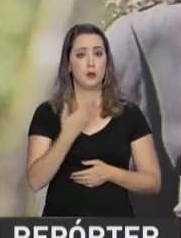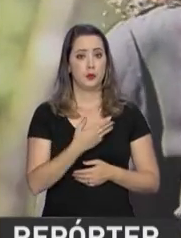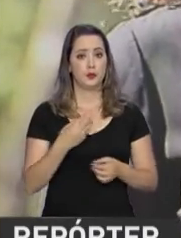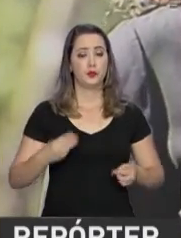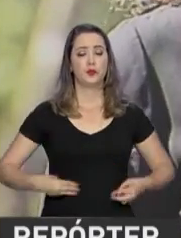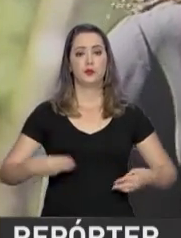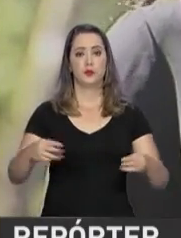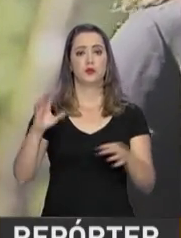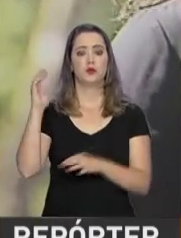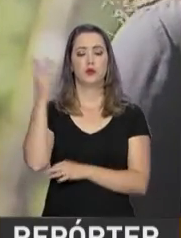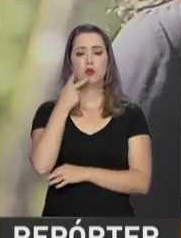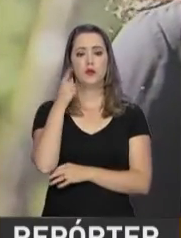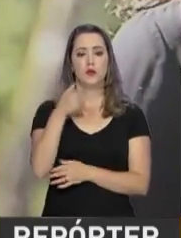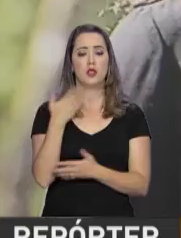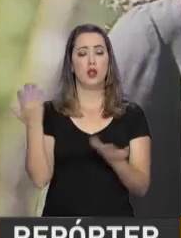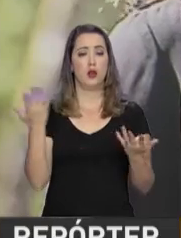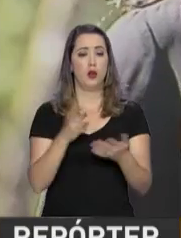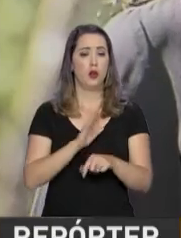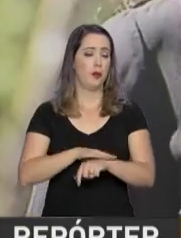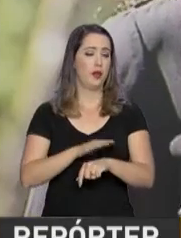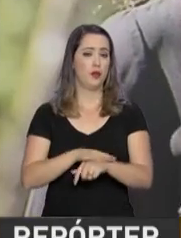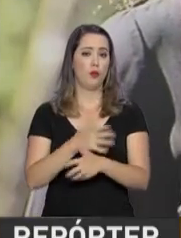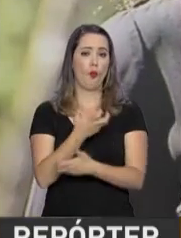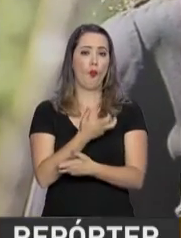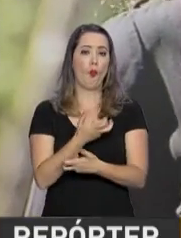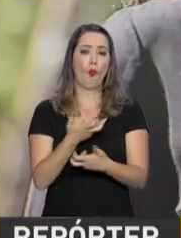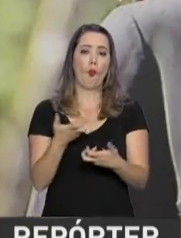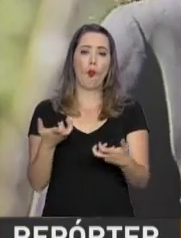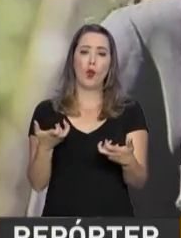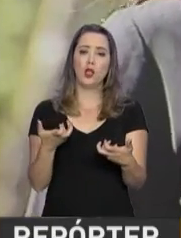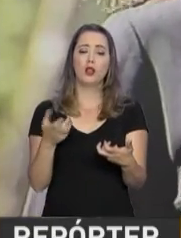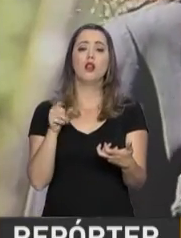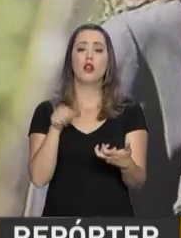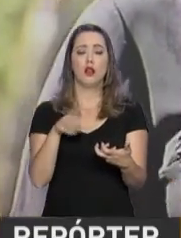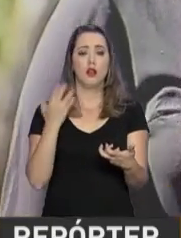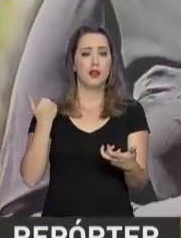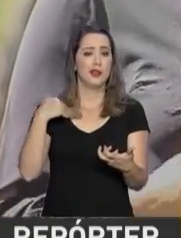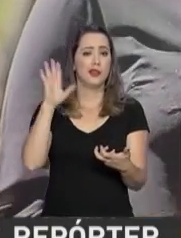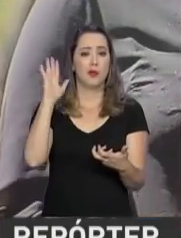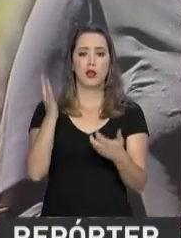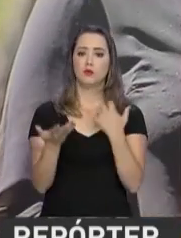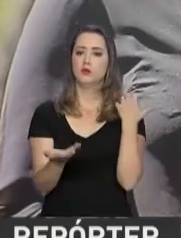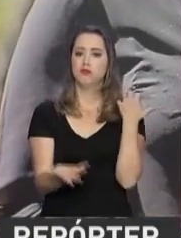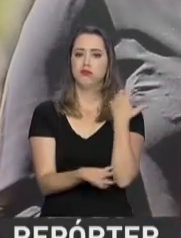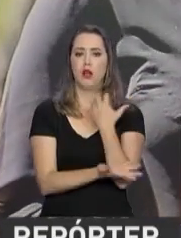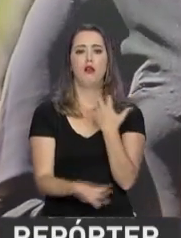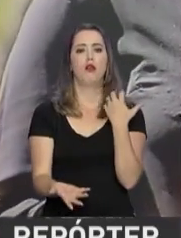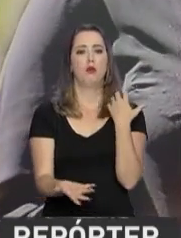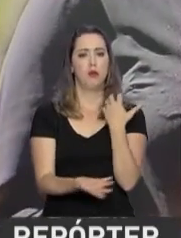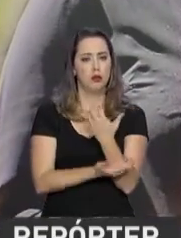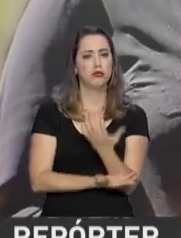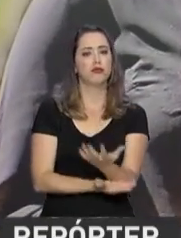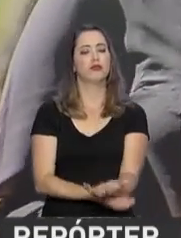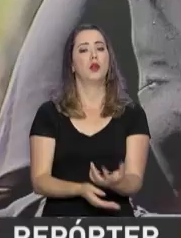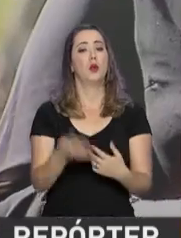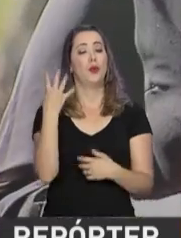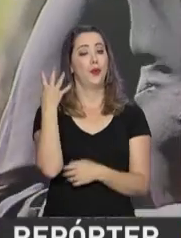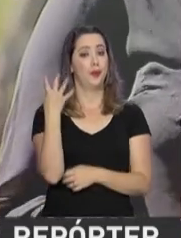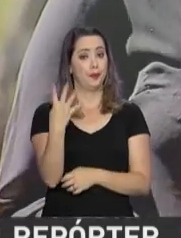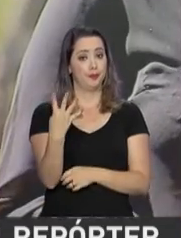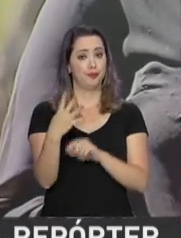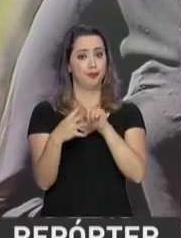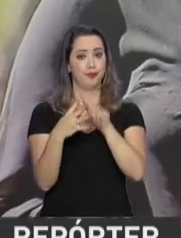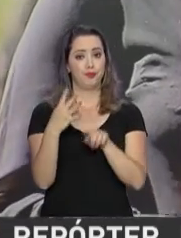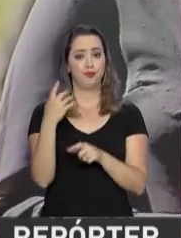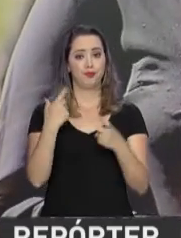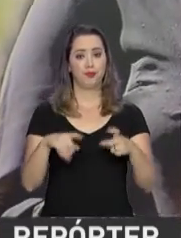no período da seca que começa agora que aumentam os casos de desmatamento ilegal historicamente quatro estados em situação mais